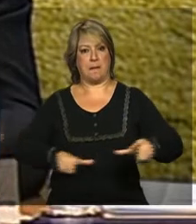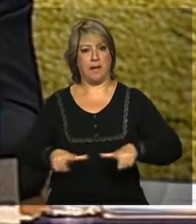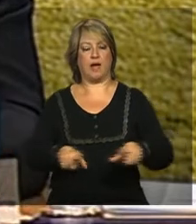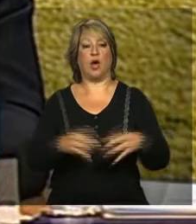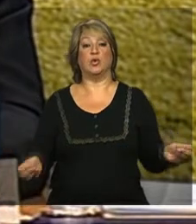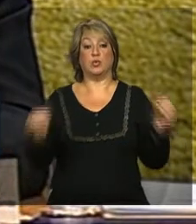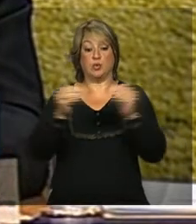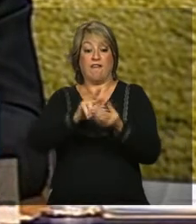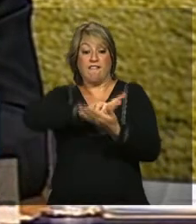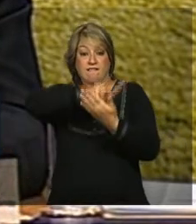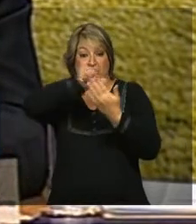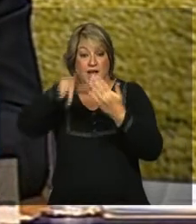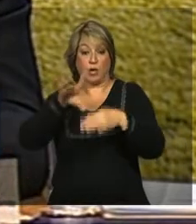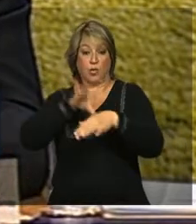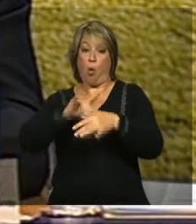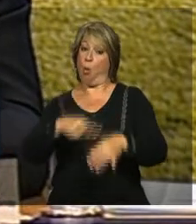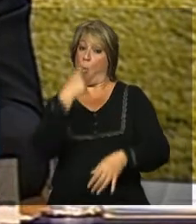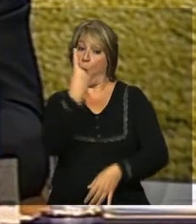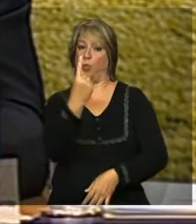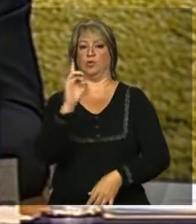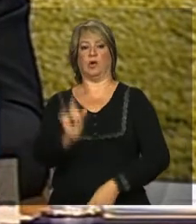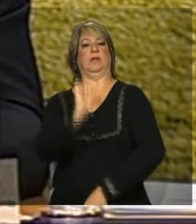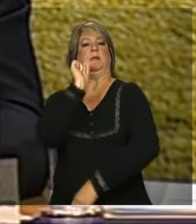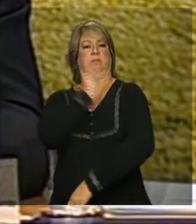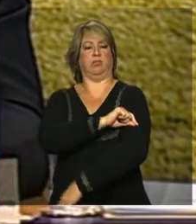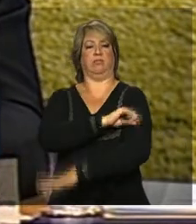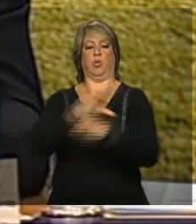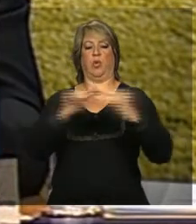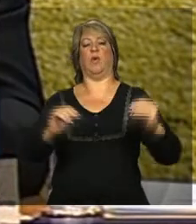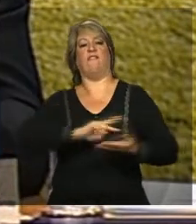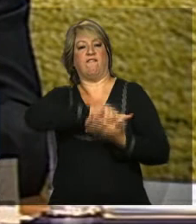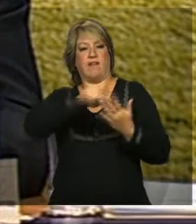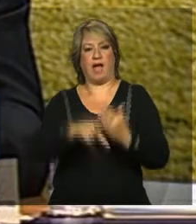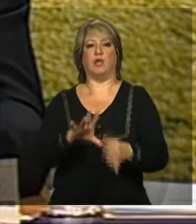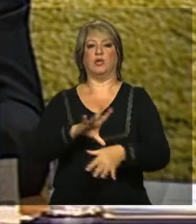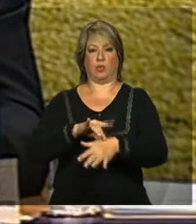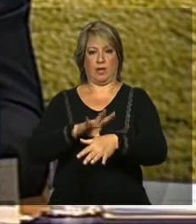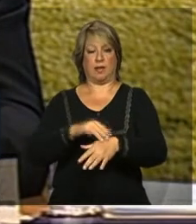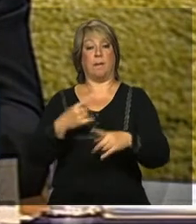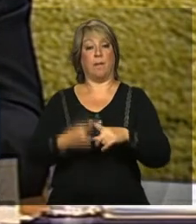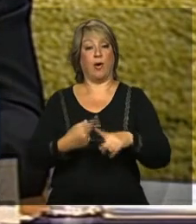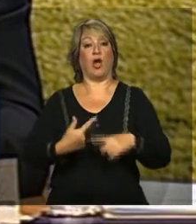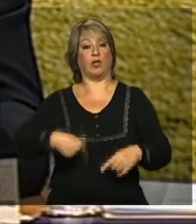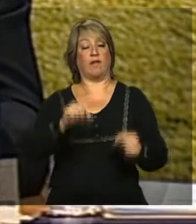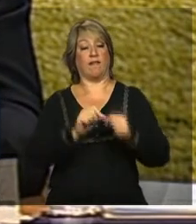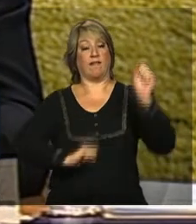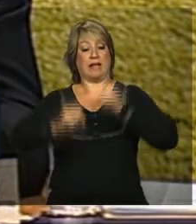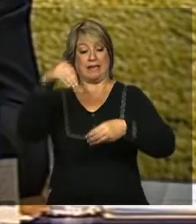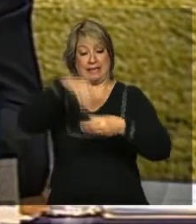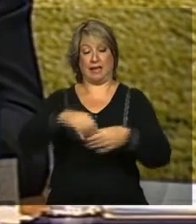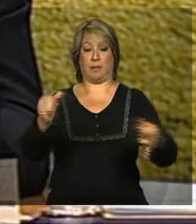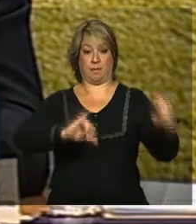ao juntar várias doenças em apenas uma vacina e isso só é possível porque nós construímos capacidade de produção